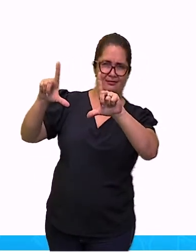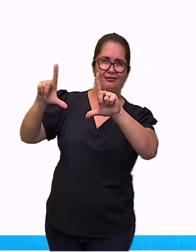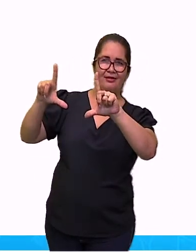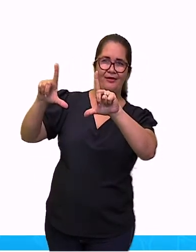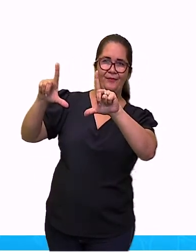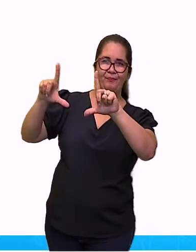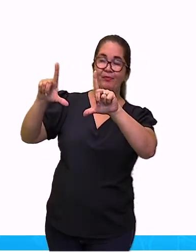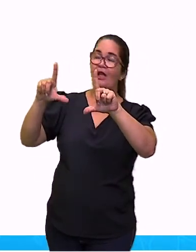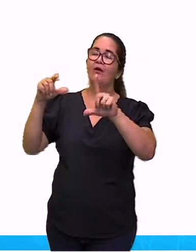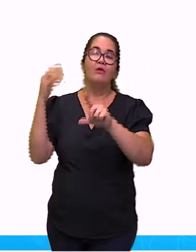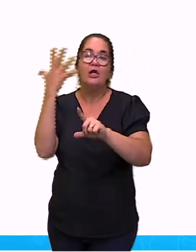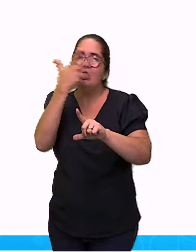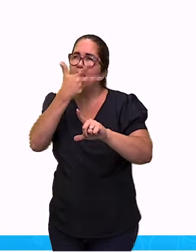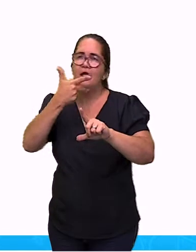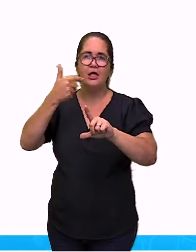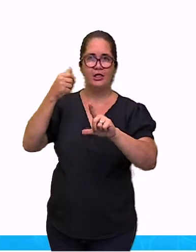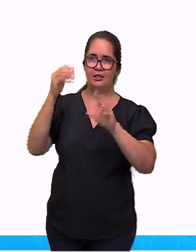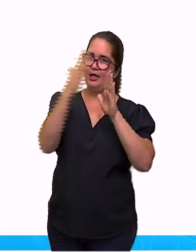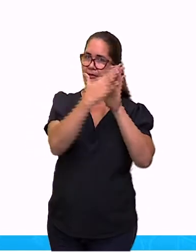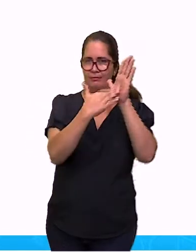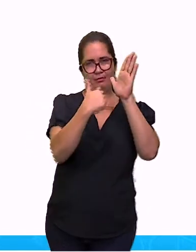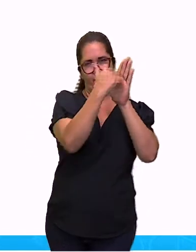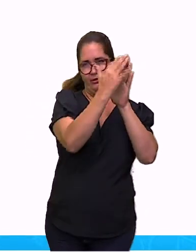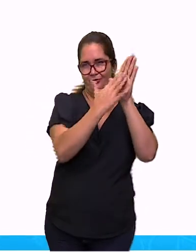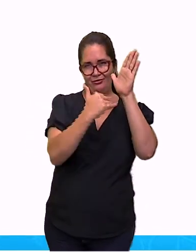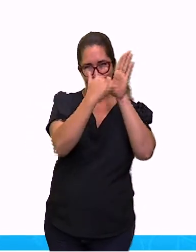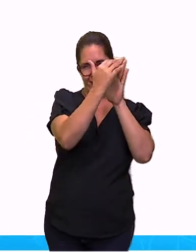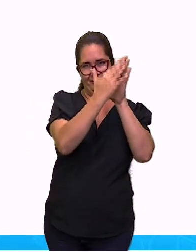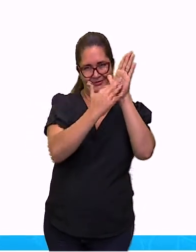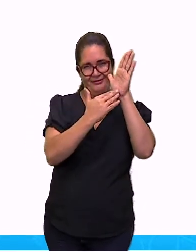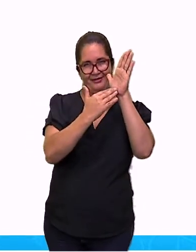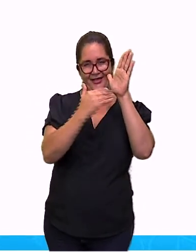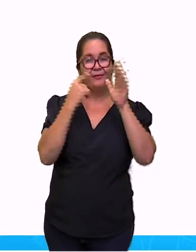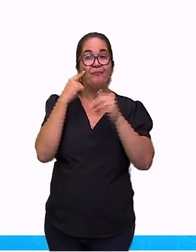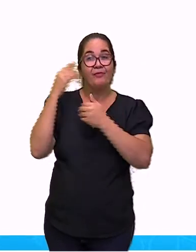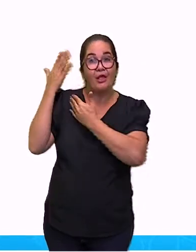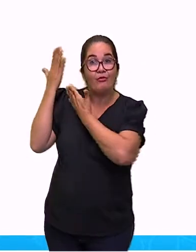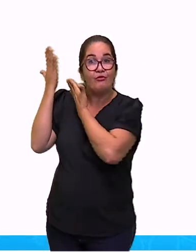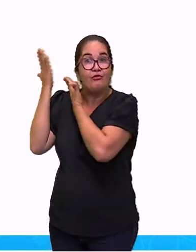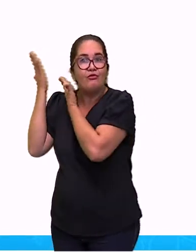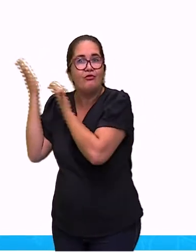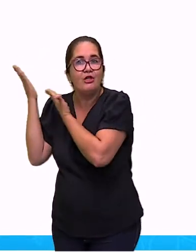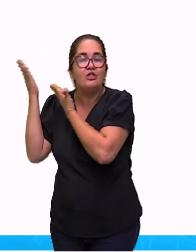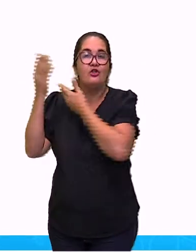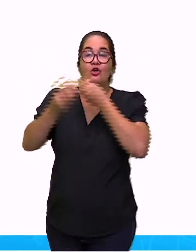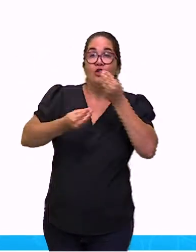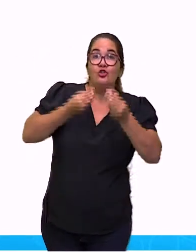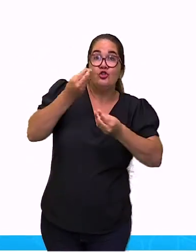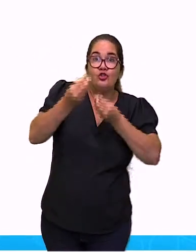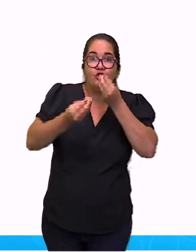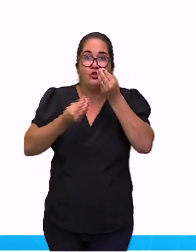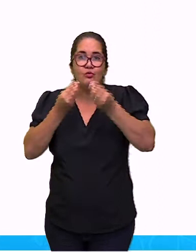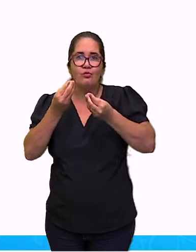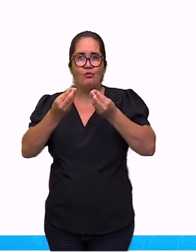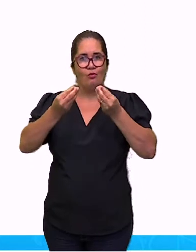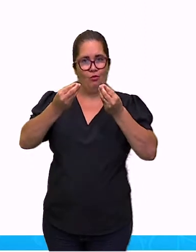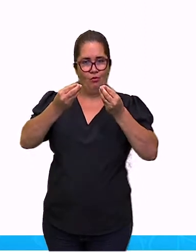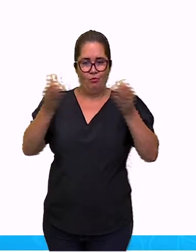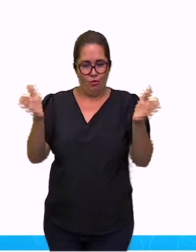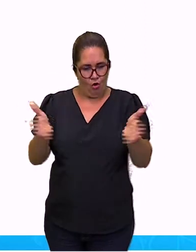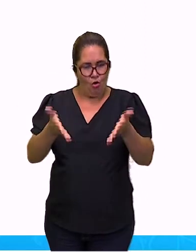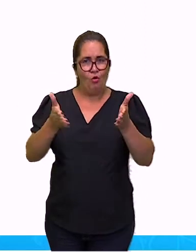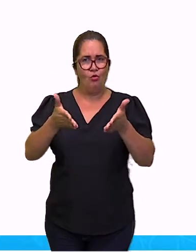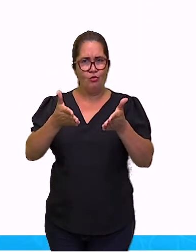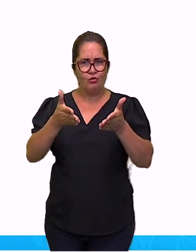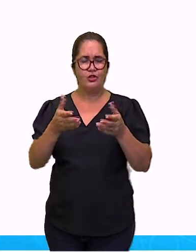técnica desenvolvida a partir do movimento impressionista, sobretudo no que tange a versão dessa